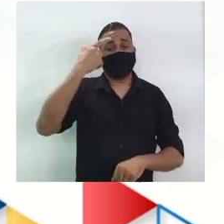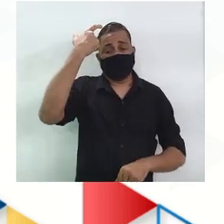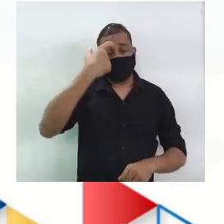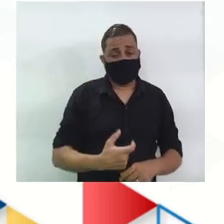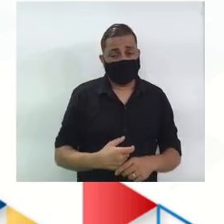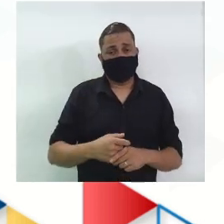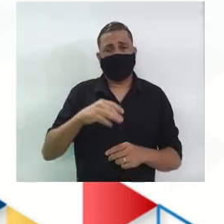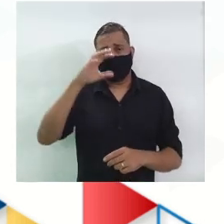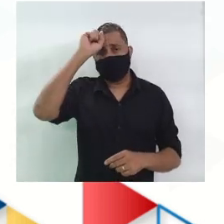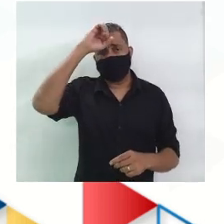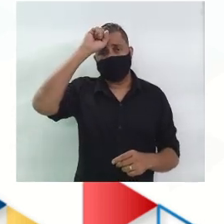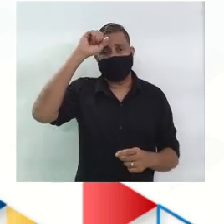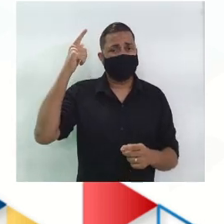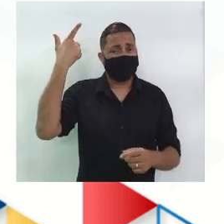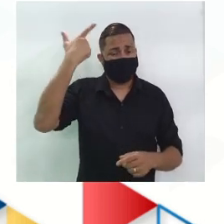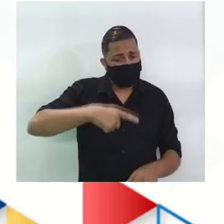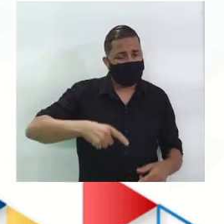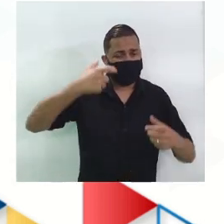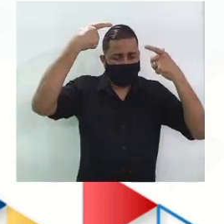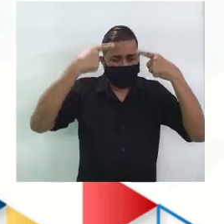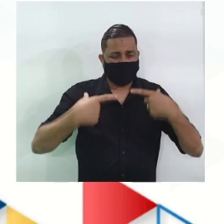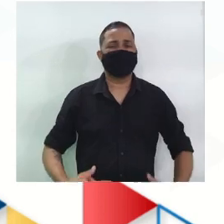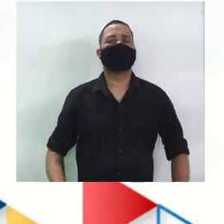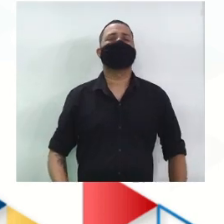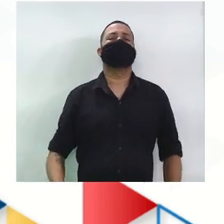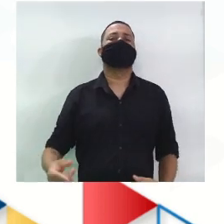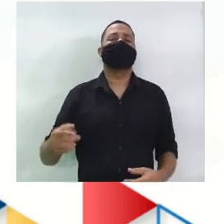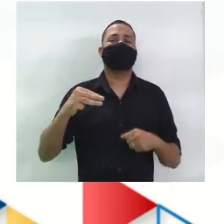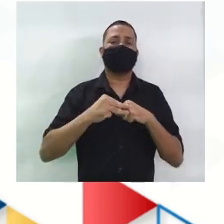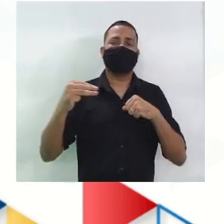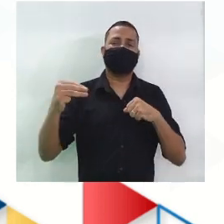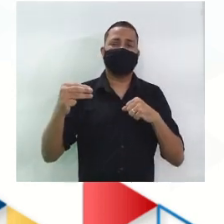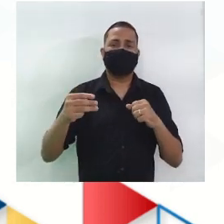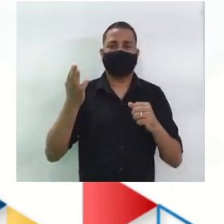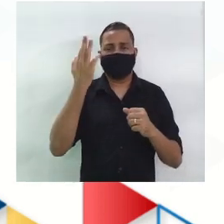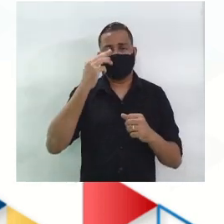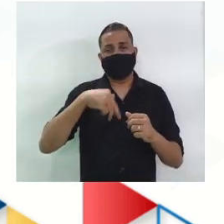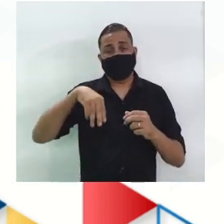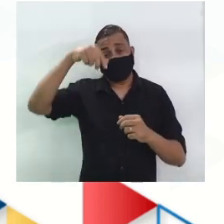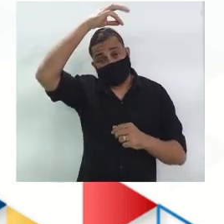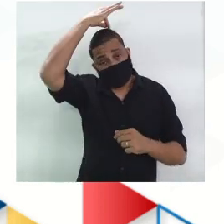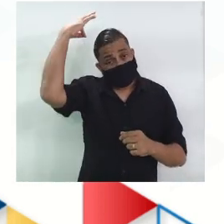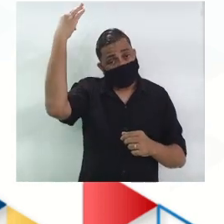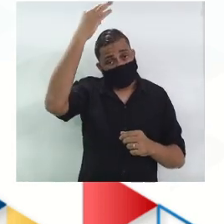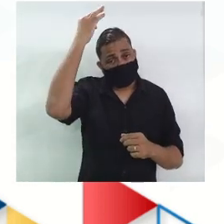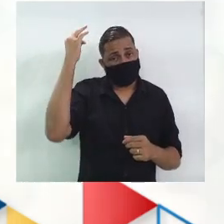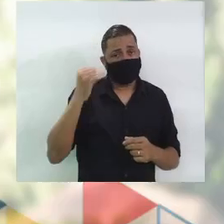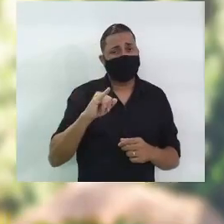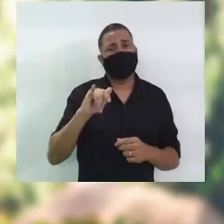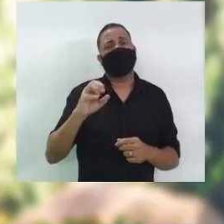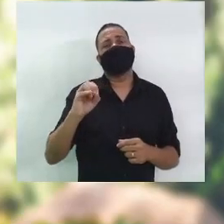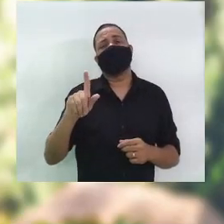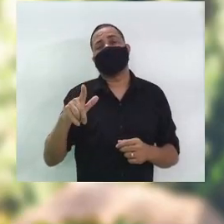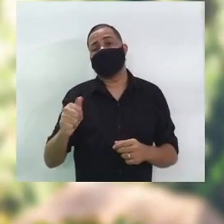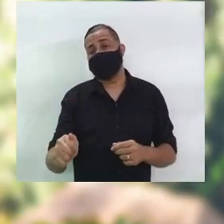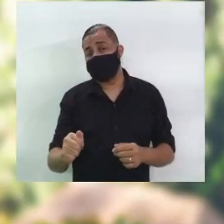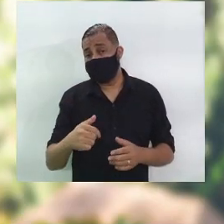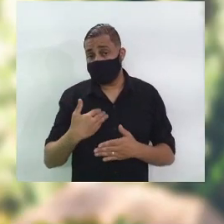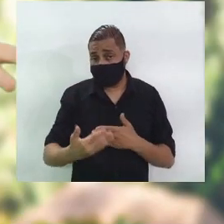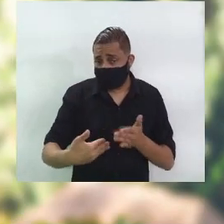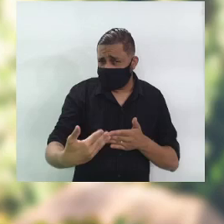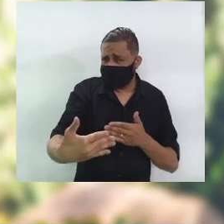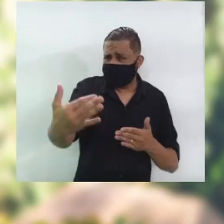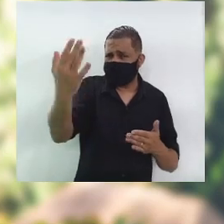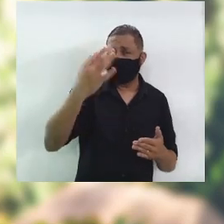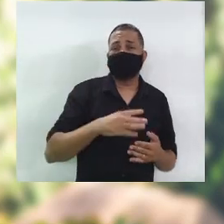a autorrealização de um mestre espiritual do yoga. É isso aí, vamos adiante.